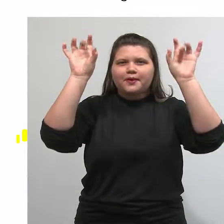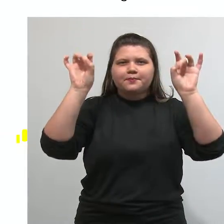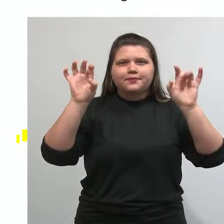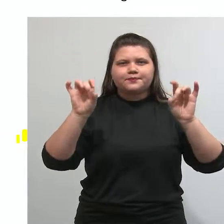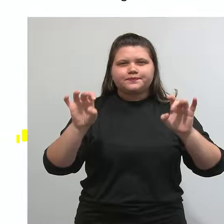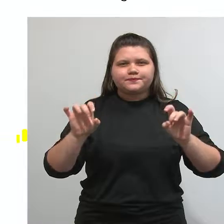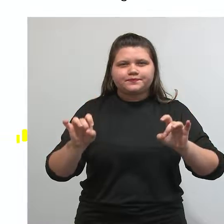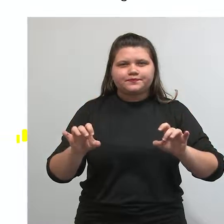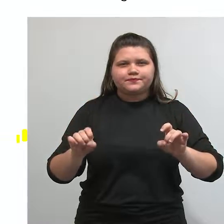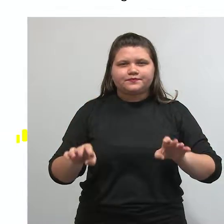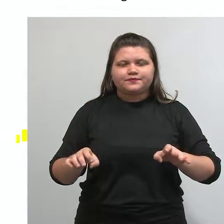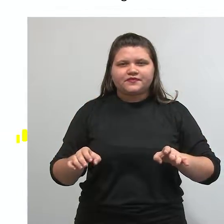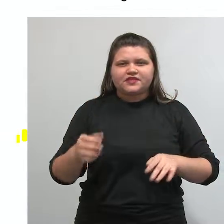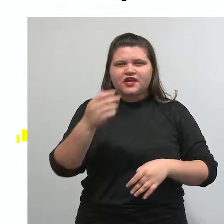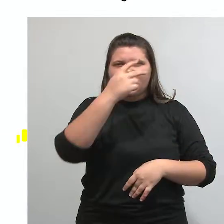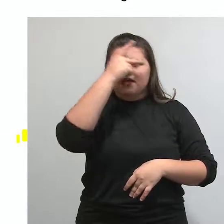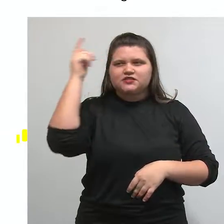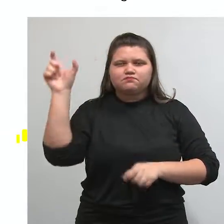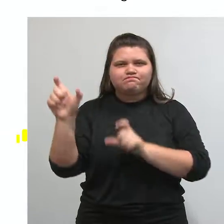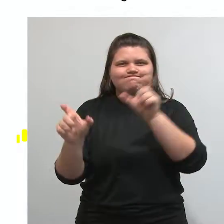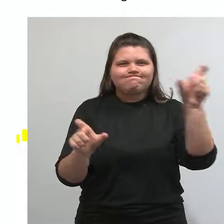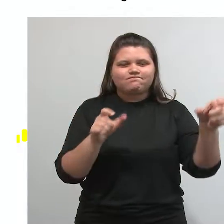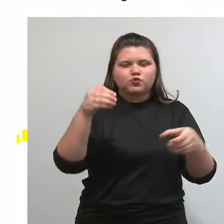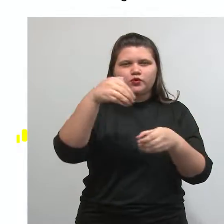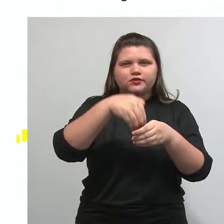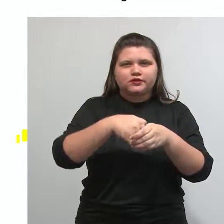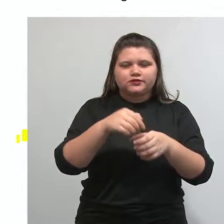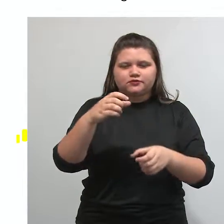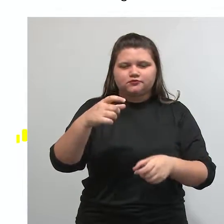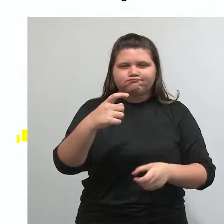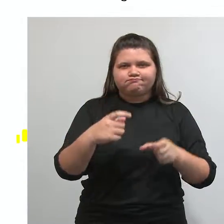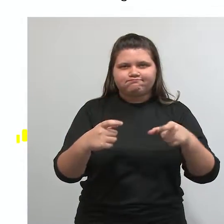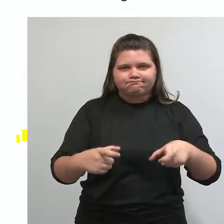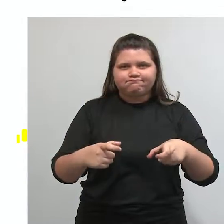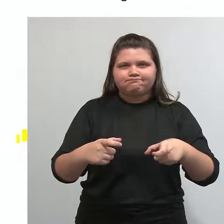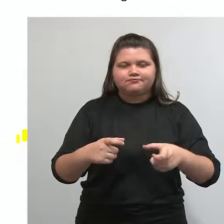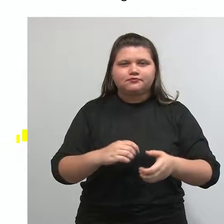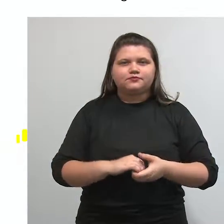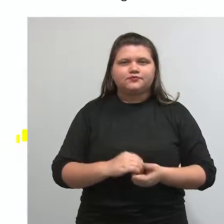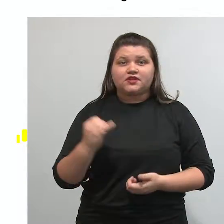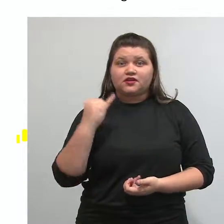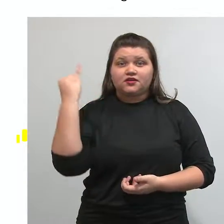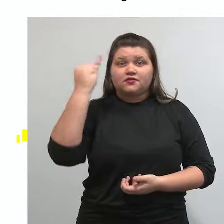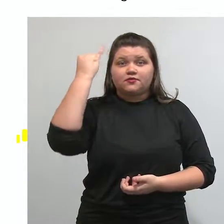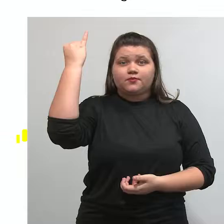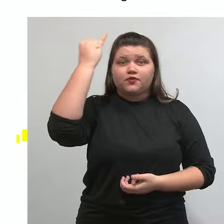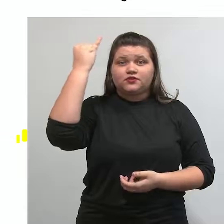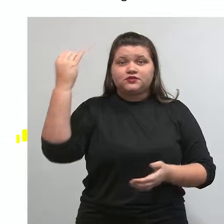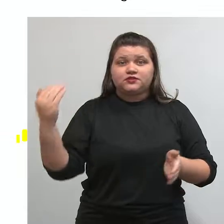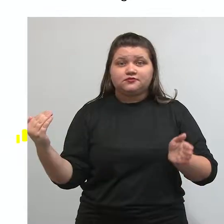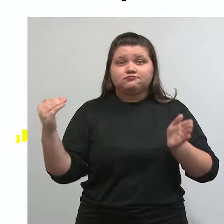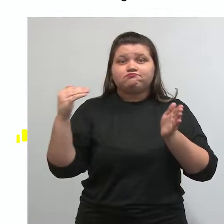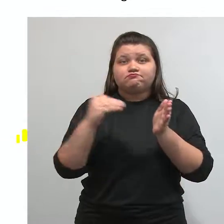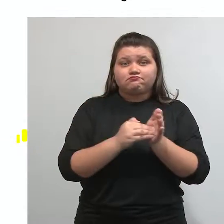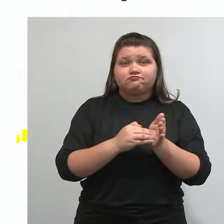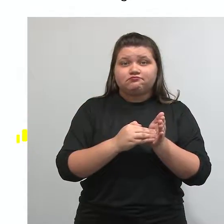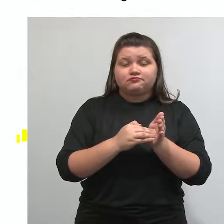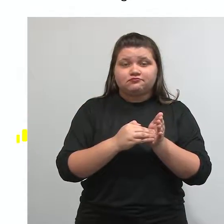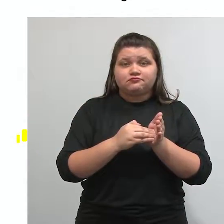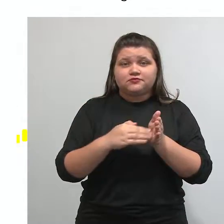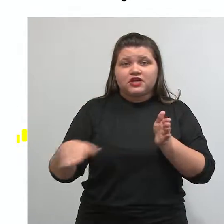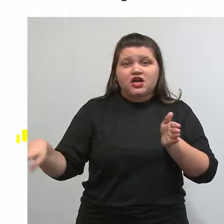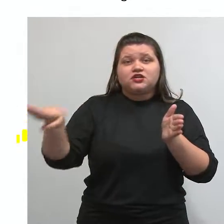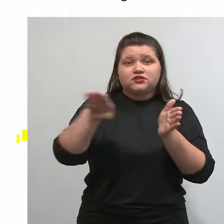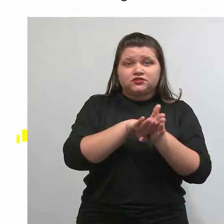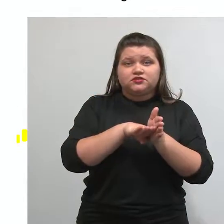escolhido. Essa descrição, pessoal, ela é muito importante também para que quando você chegar no momento de elaborar